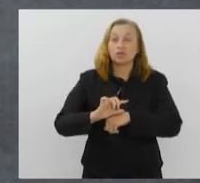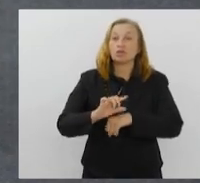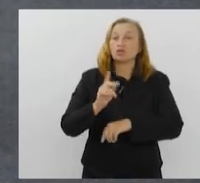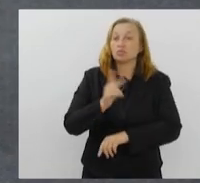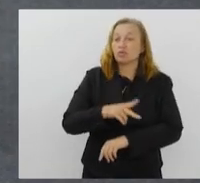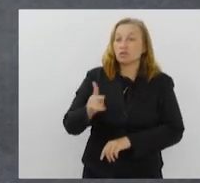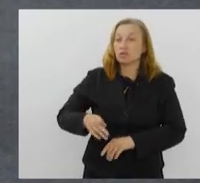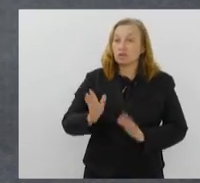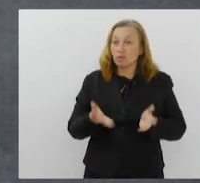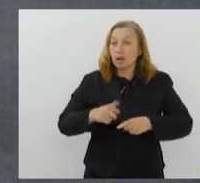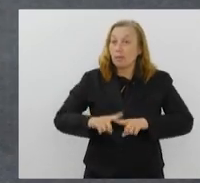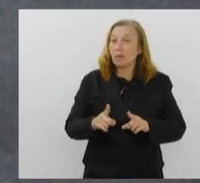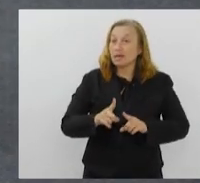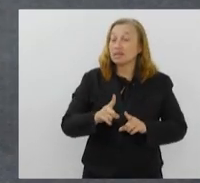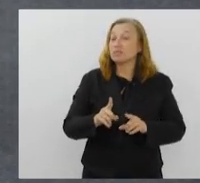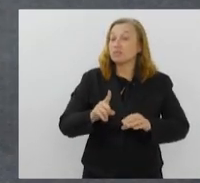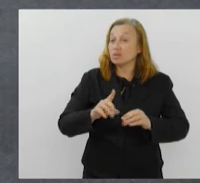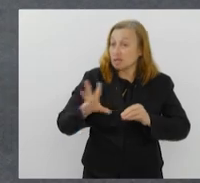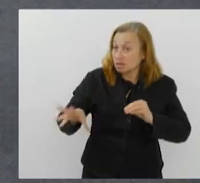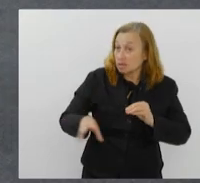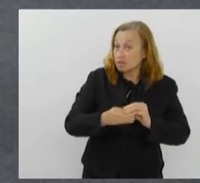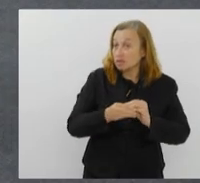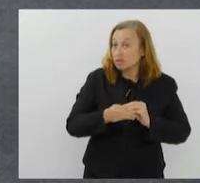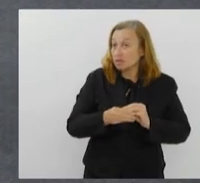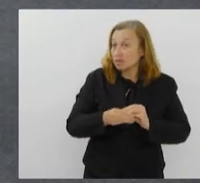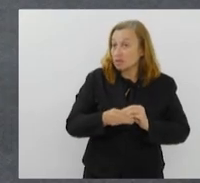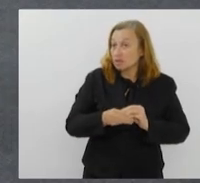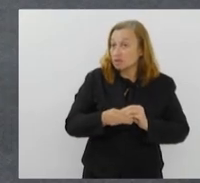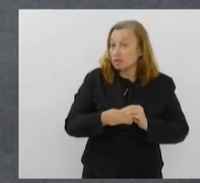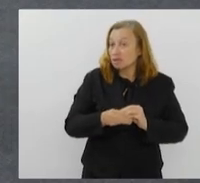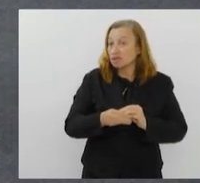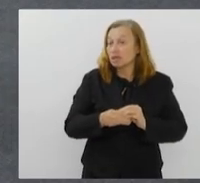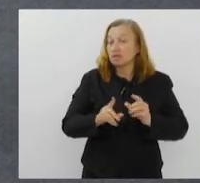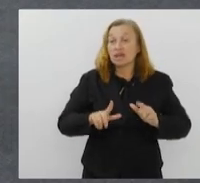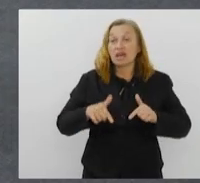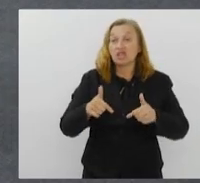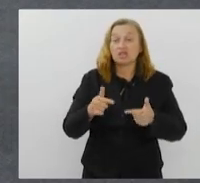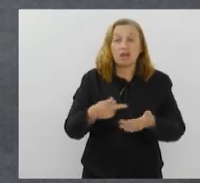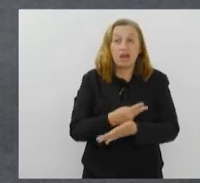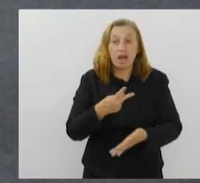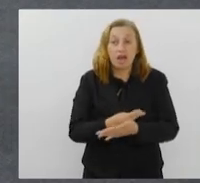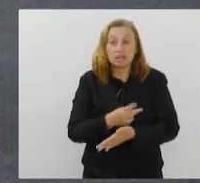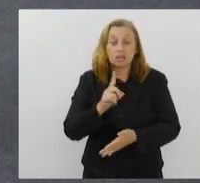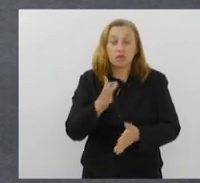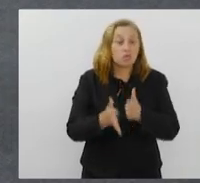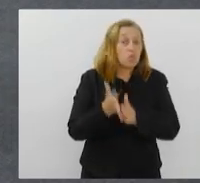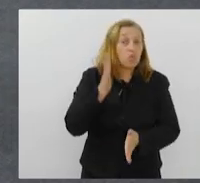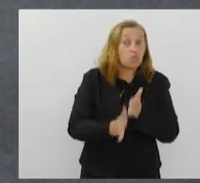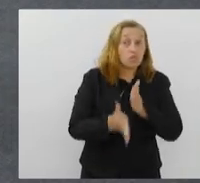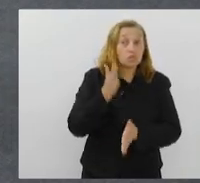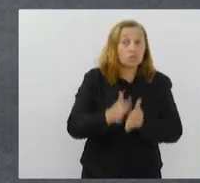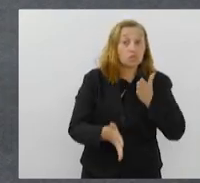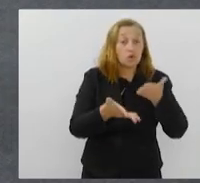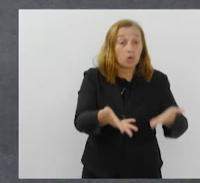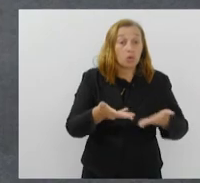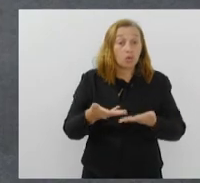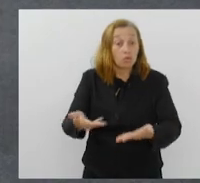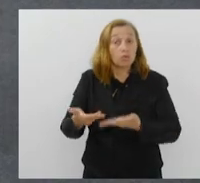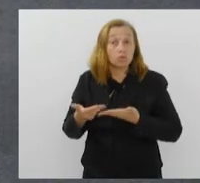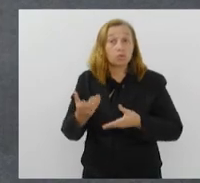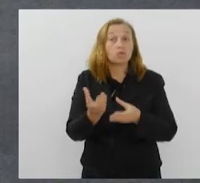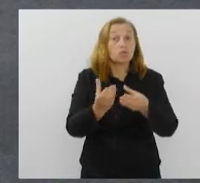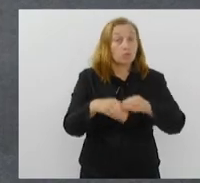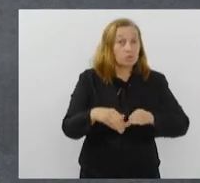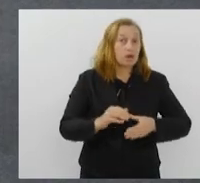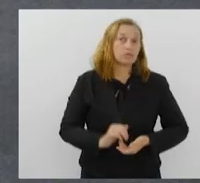esse processo de migração, que aliás está sendo feito de forma muito atrapalhada, não se confunde com a convocação dos profissionais